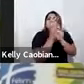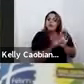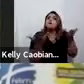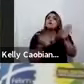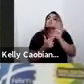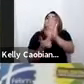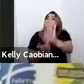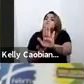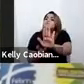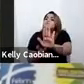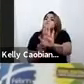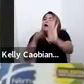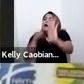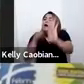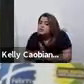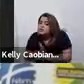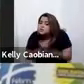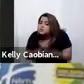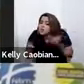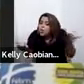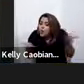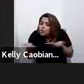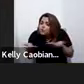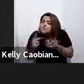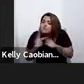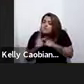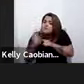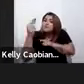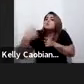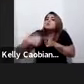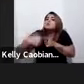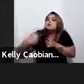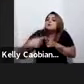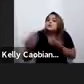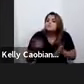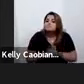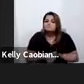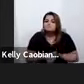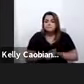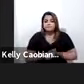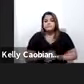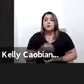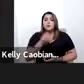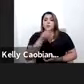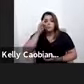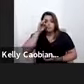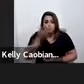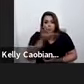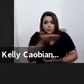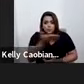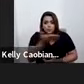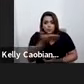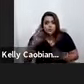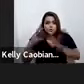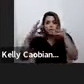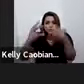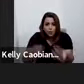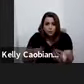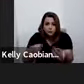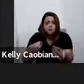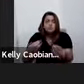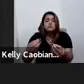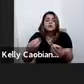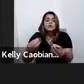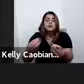para nós, por favor. Bom dia a todos os companheiros e todas as companheiras de Curitiba